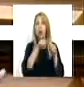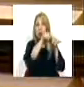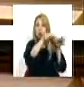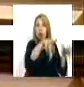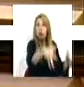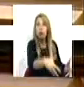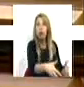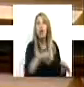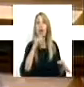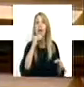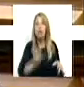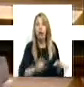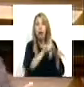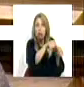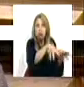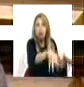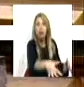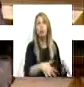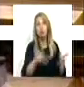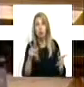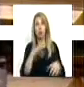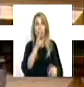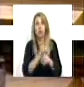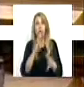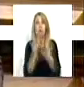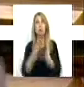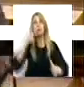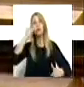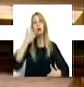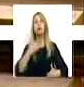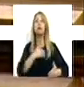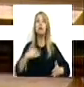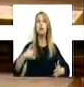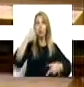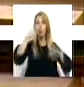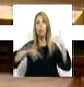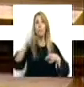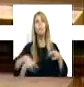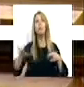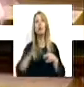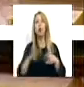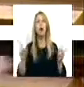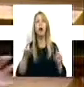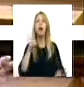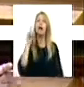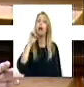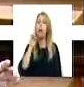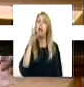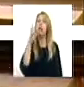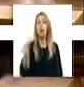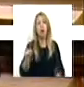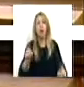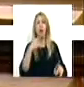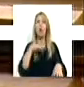naturalmente e consequentemente, de prejuízo da saúde pública das populações. Foi-lhes garantido que aquilo se tratava de resíduos não